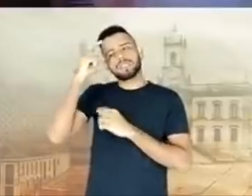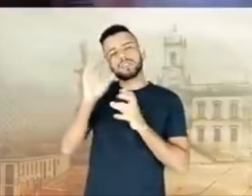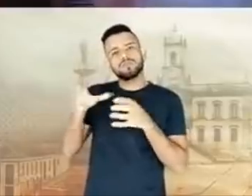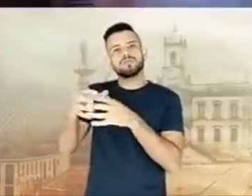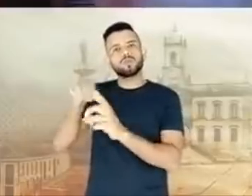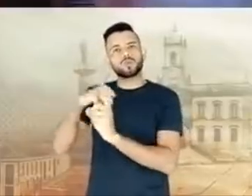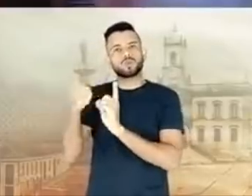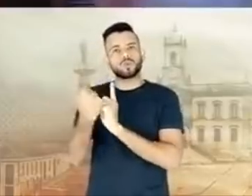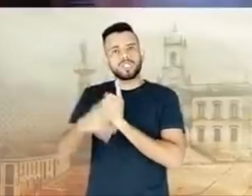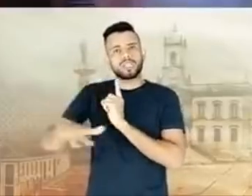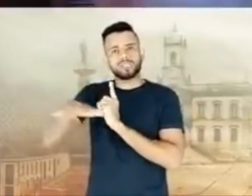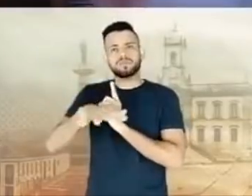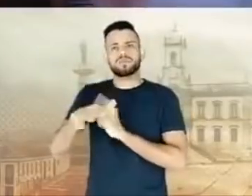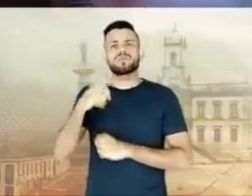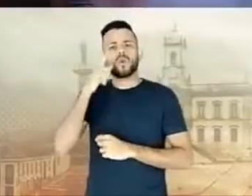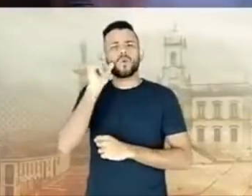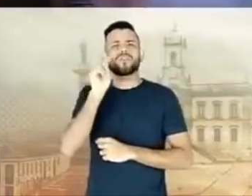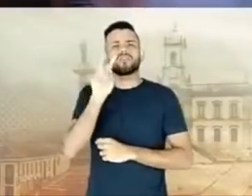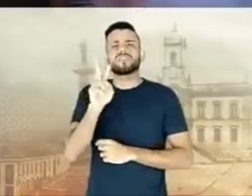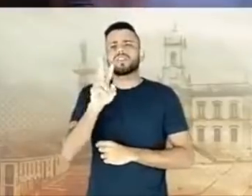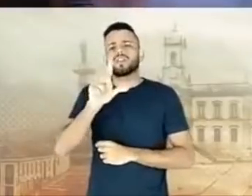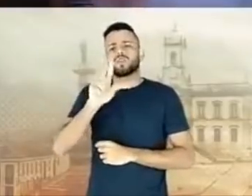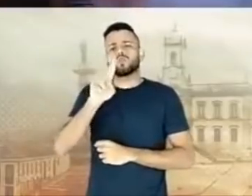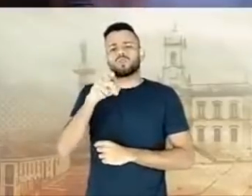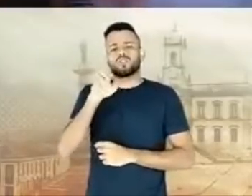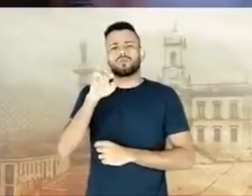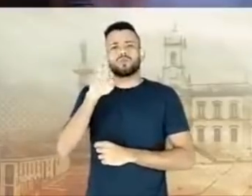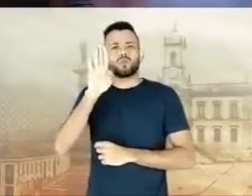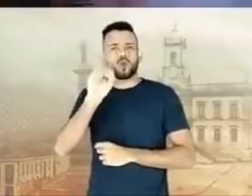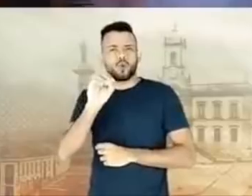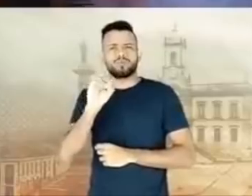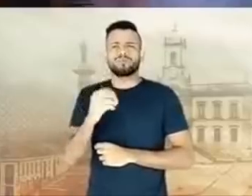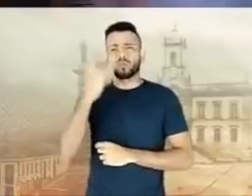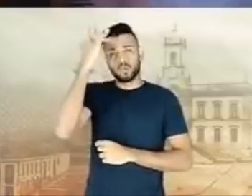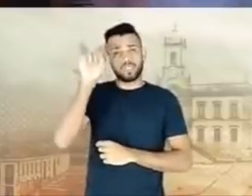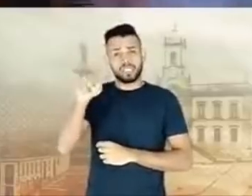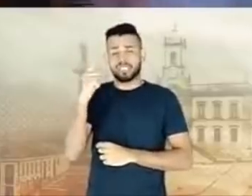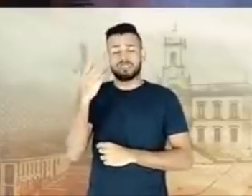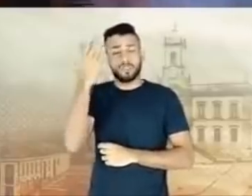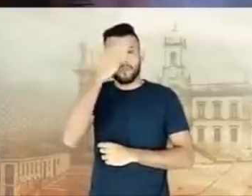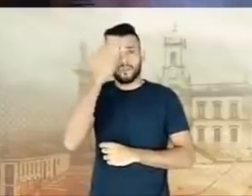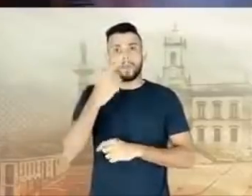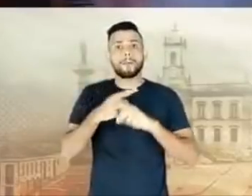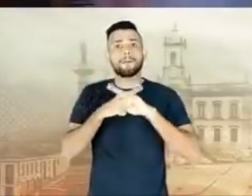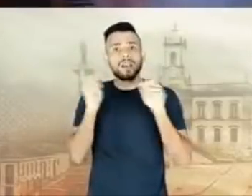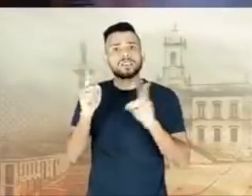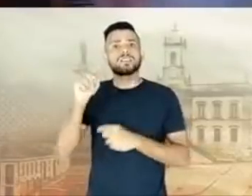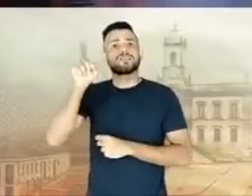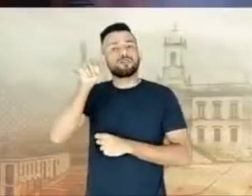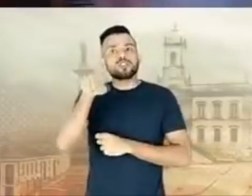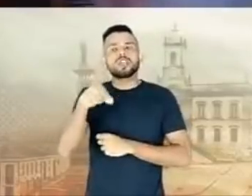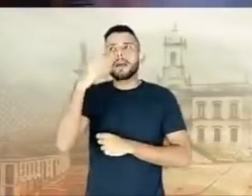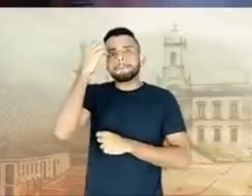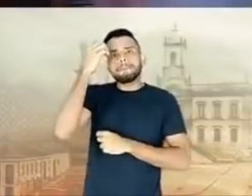Rosa de Luxemburgo, eu não sei se você assistiu, eu acho que você está, como eu, evoluindo.